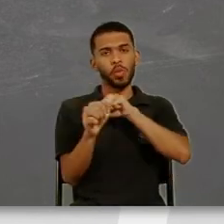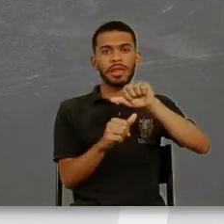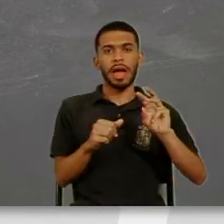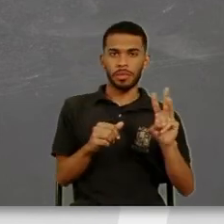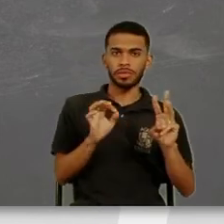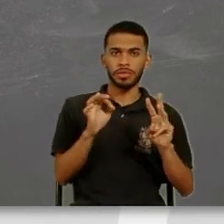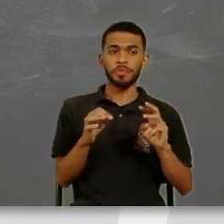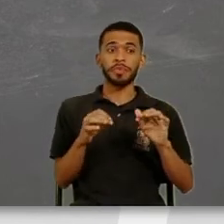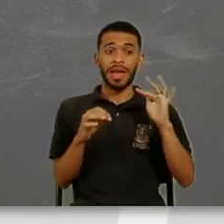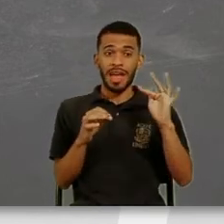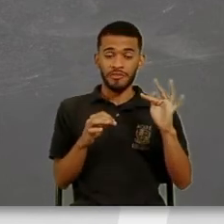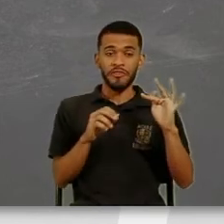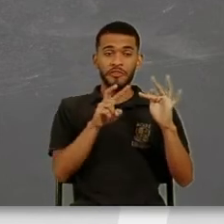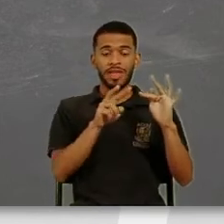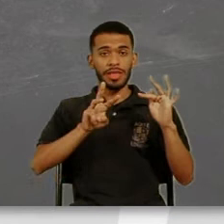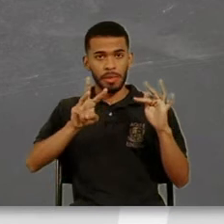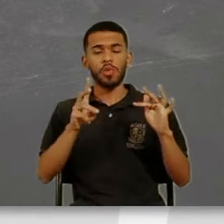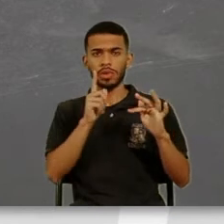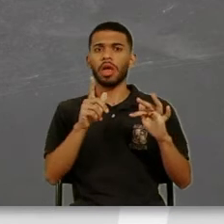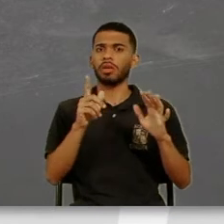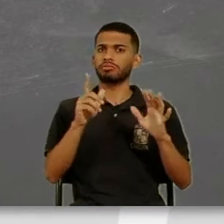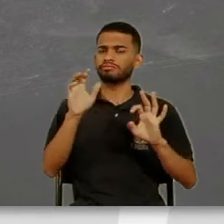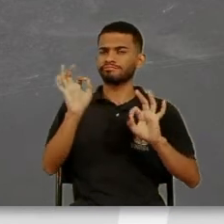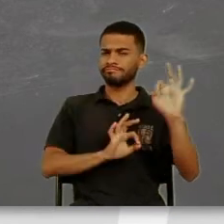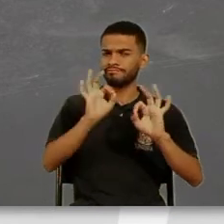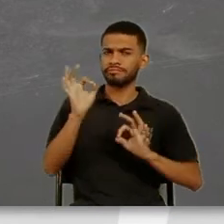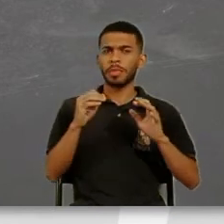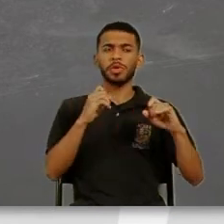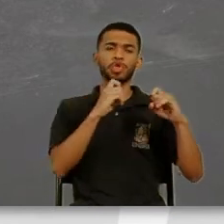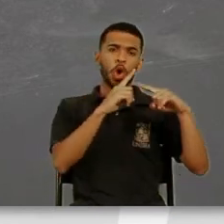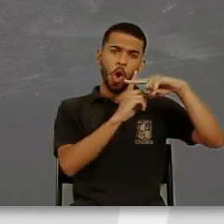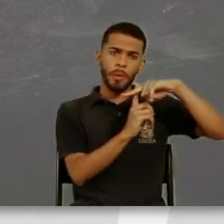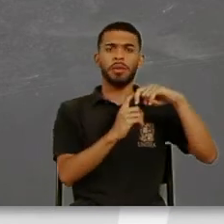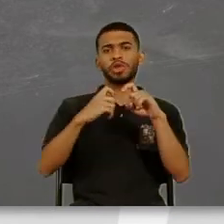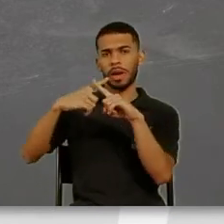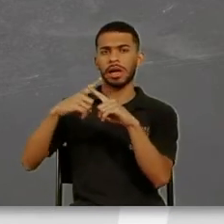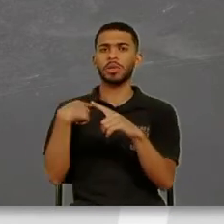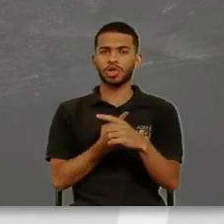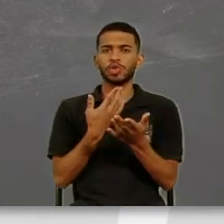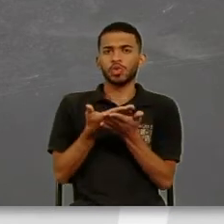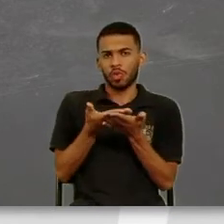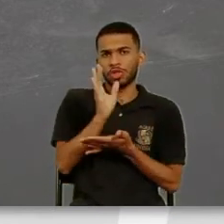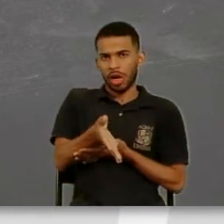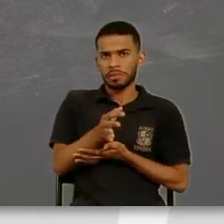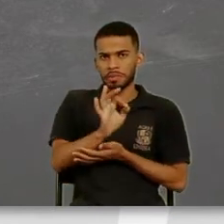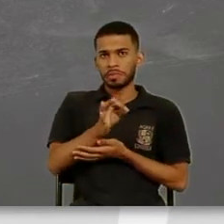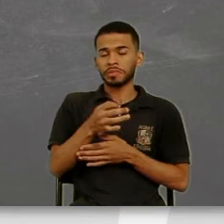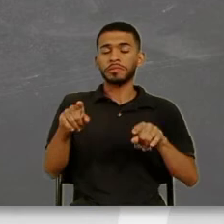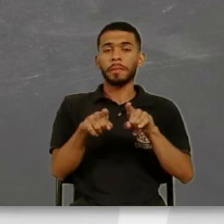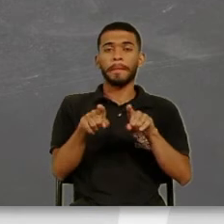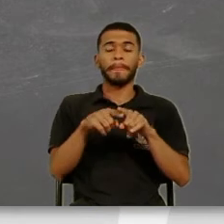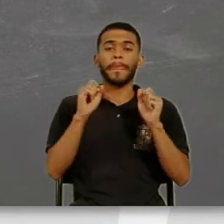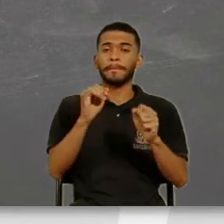W satisfaz essas condições de soma e multiplicação que a gente acabou de ver, em que tanto